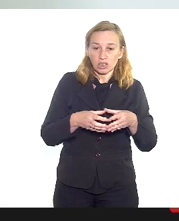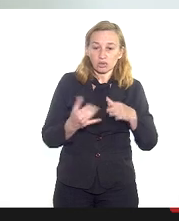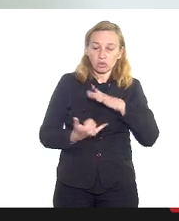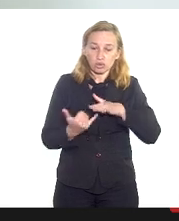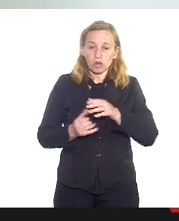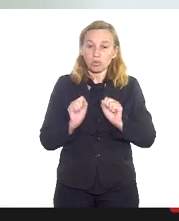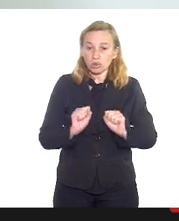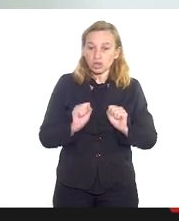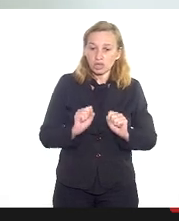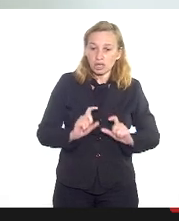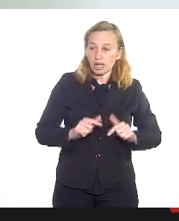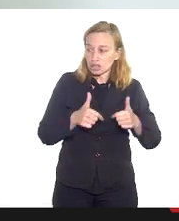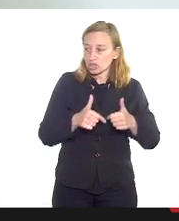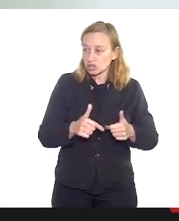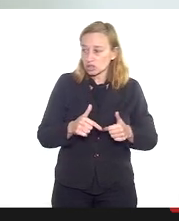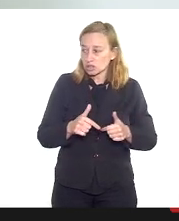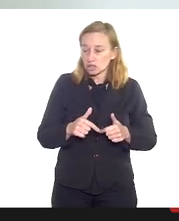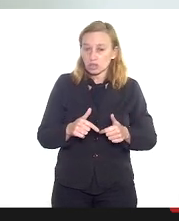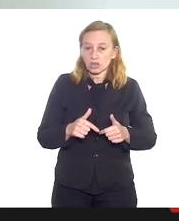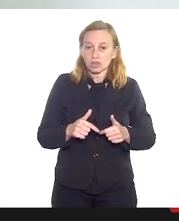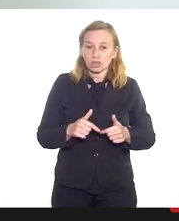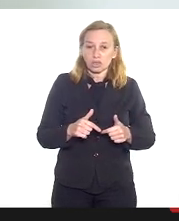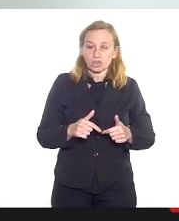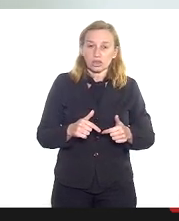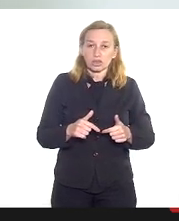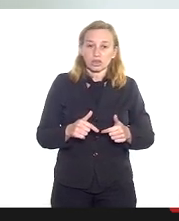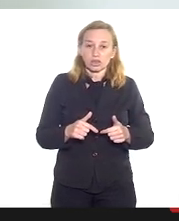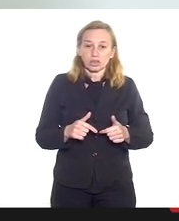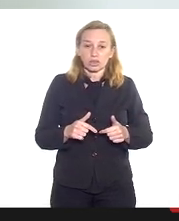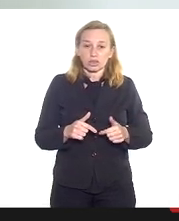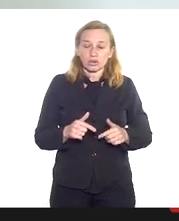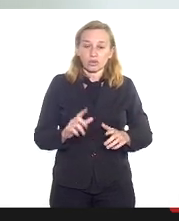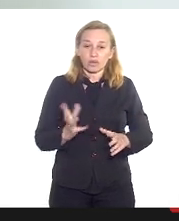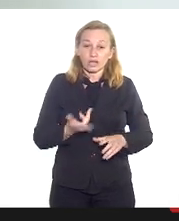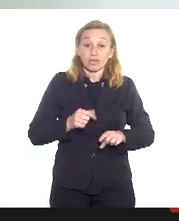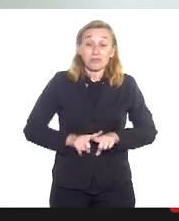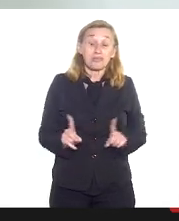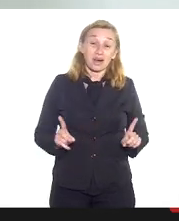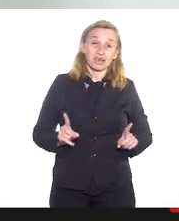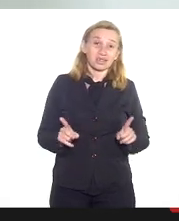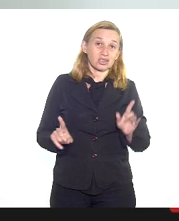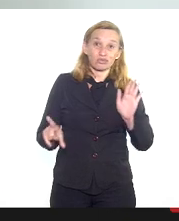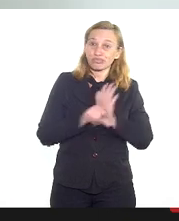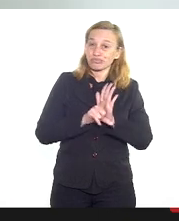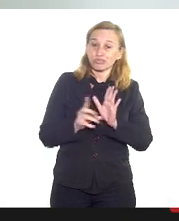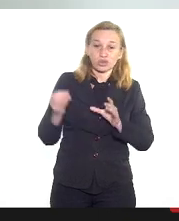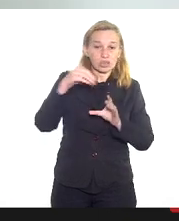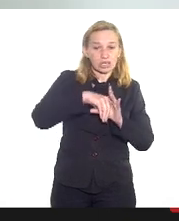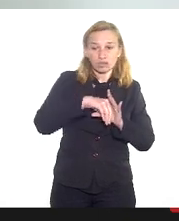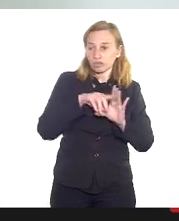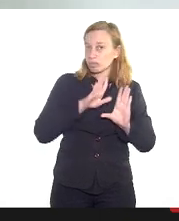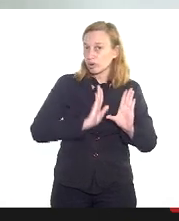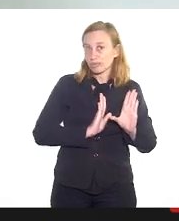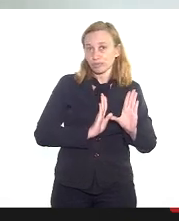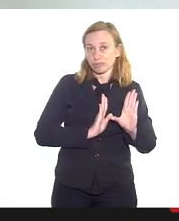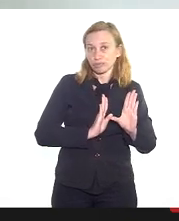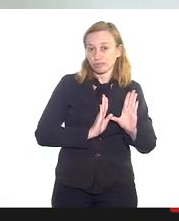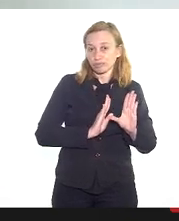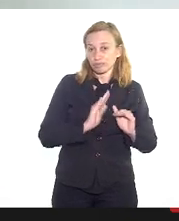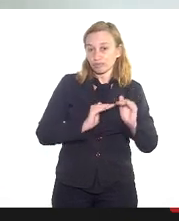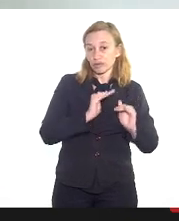poderia funcionar como essa espécie de câmara de transação e tal. Mas ele está no papel ainda, e ele está no papel há muitos